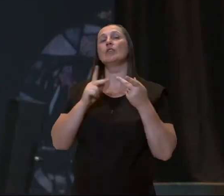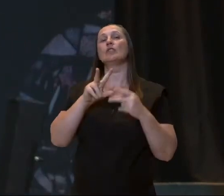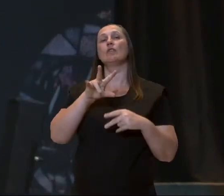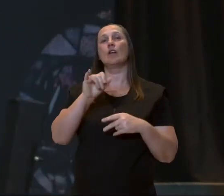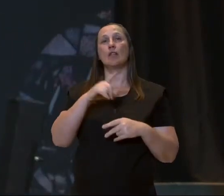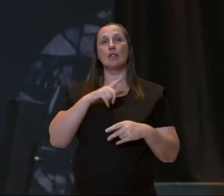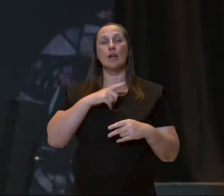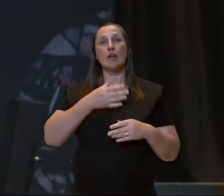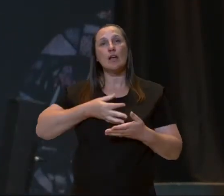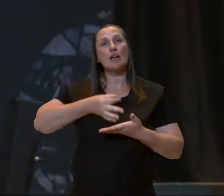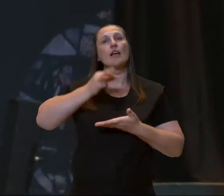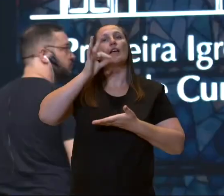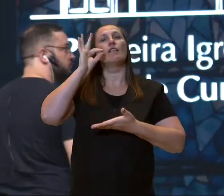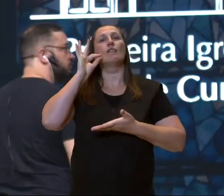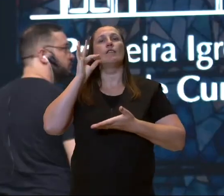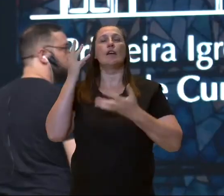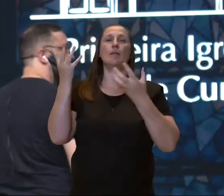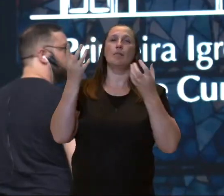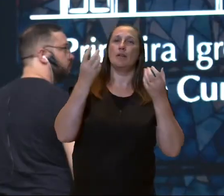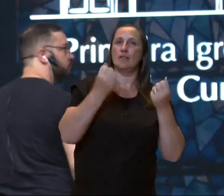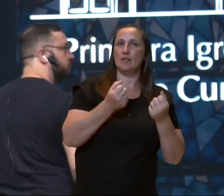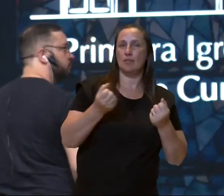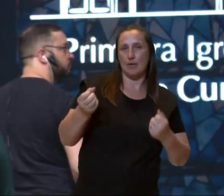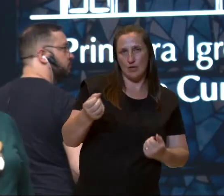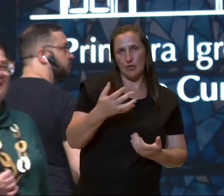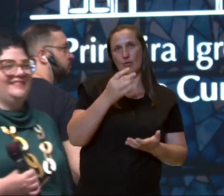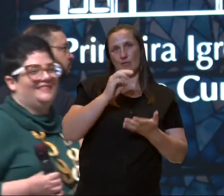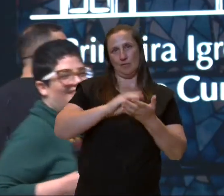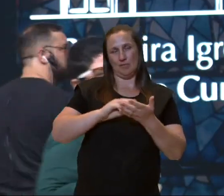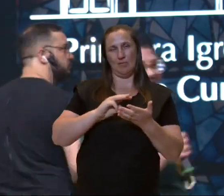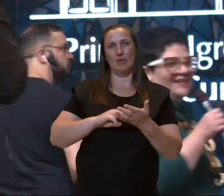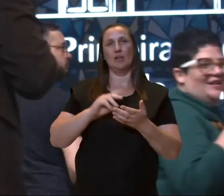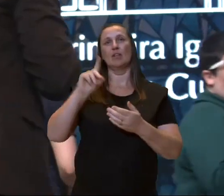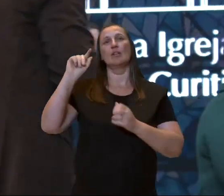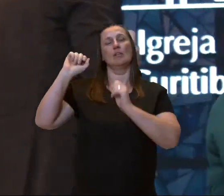um café para receber aqueles que estão chegando, tá bom? Deus abençoe sua vida, vamos adorar a Deus.